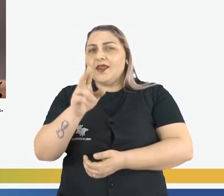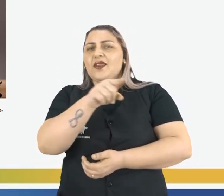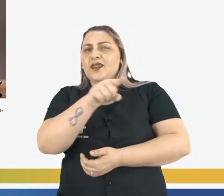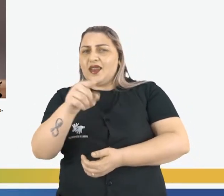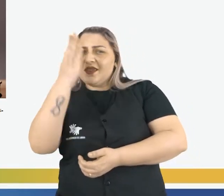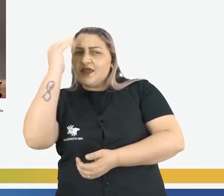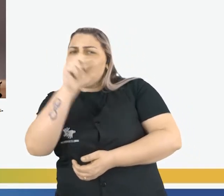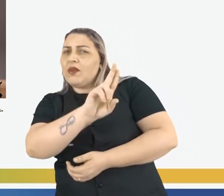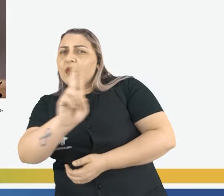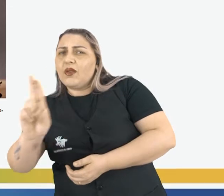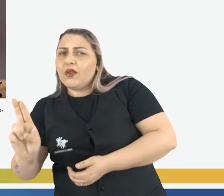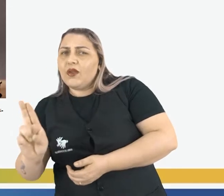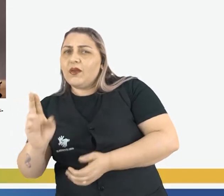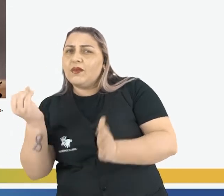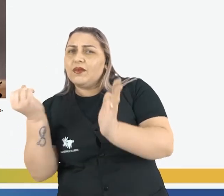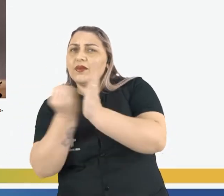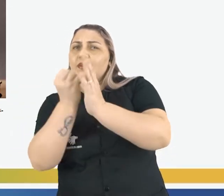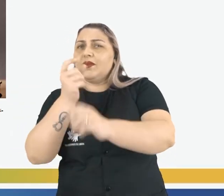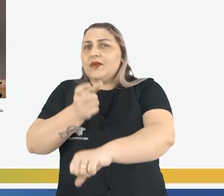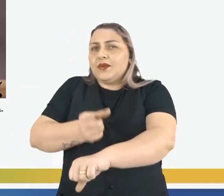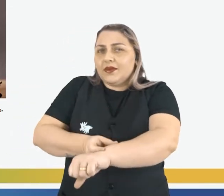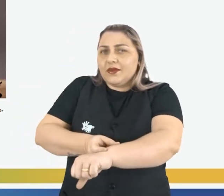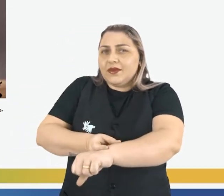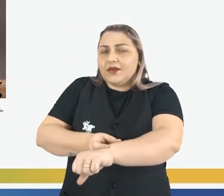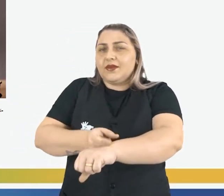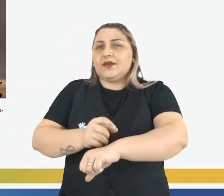sabe o nome desse tipo de relógio?